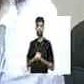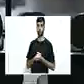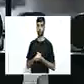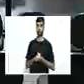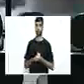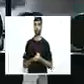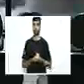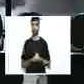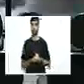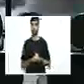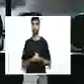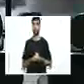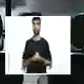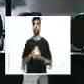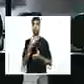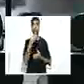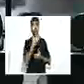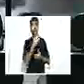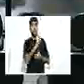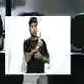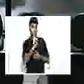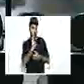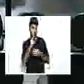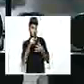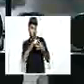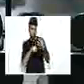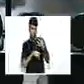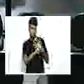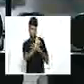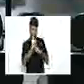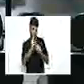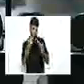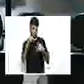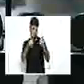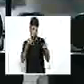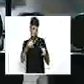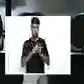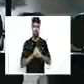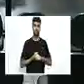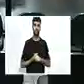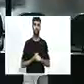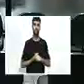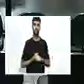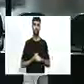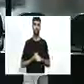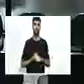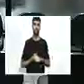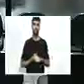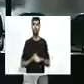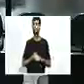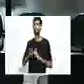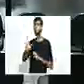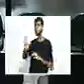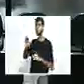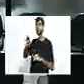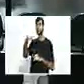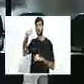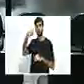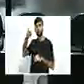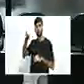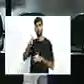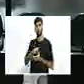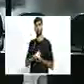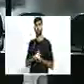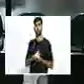gostaria de pedir pro senhor responder a pergunta dos quatro Colegas por favor Nobre Vereador só